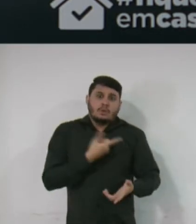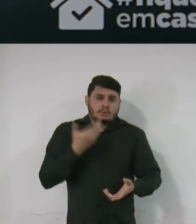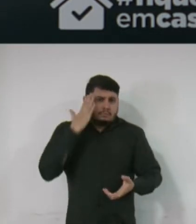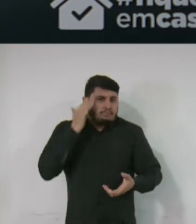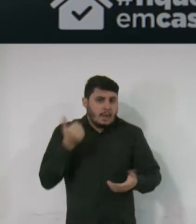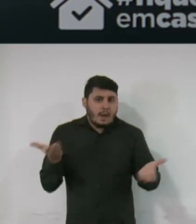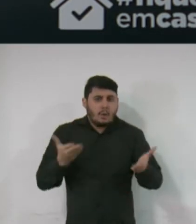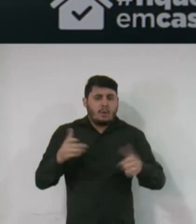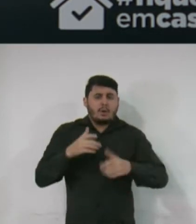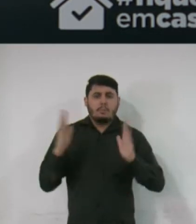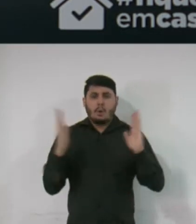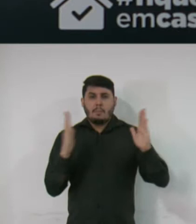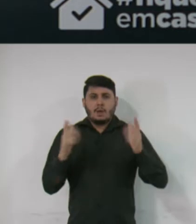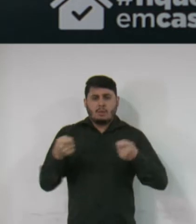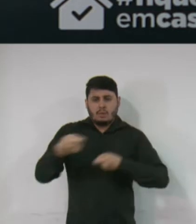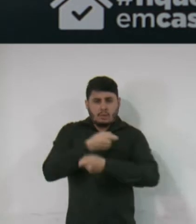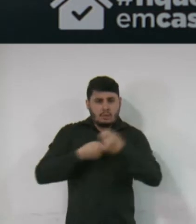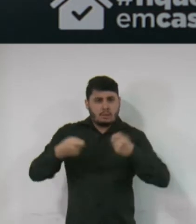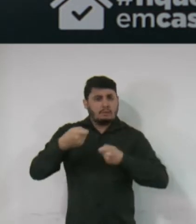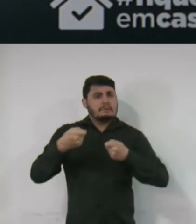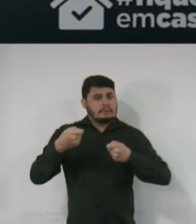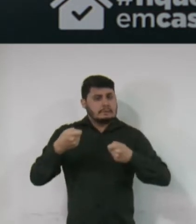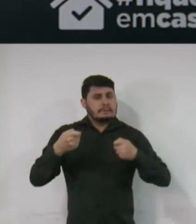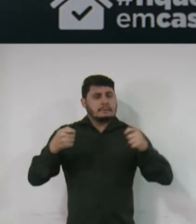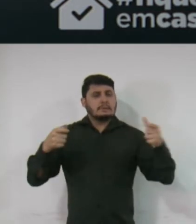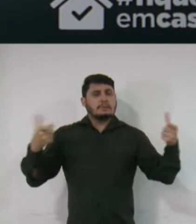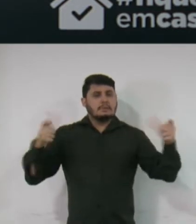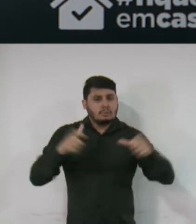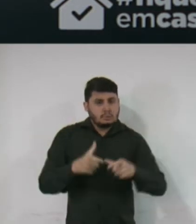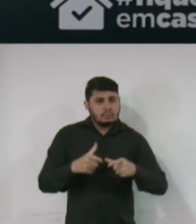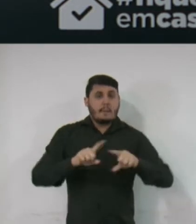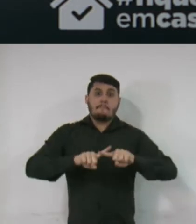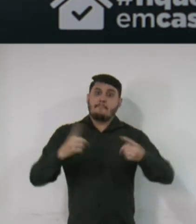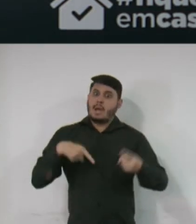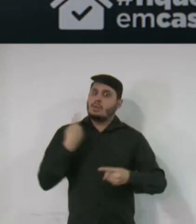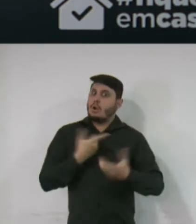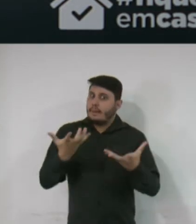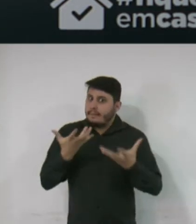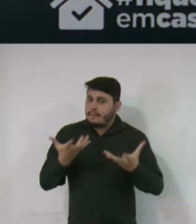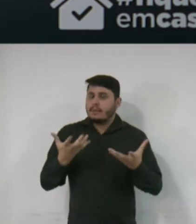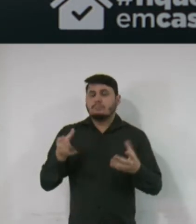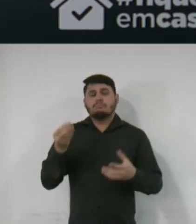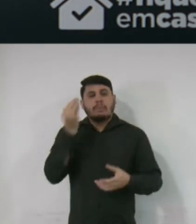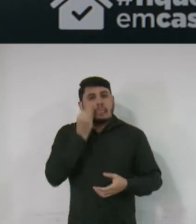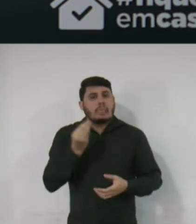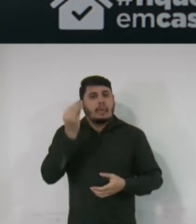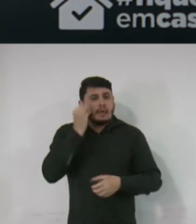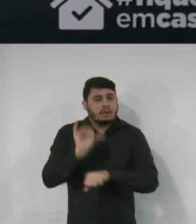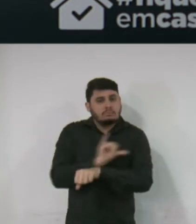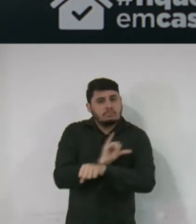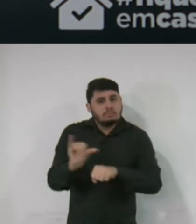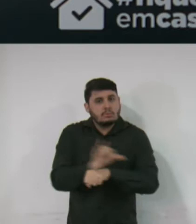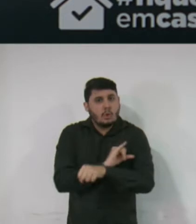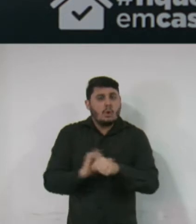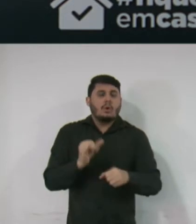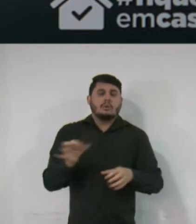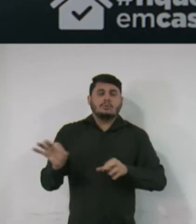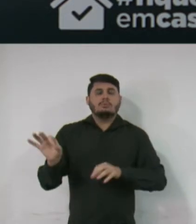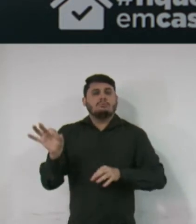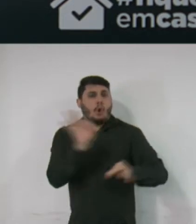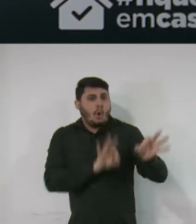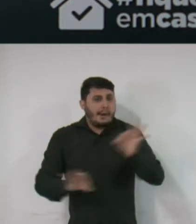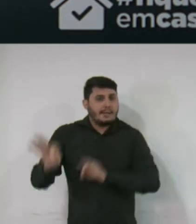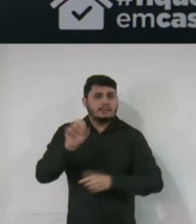nossa economia. Assim foi feito com o Delivery Caruaru e o Delivery Sulanca, que está acontecendo enquanto a gente está aqui, lá no Polo Caruaru, às margens da